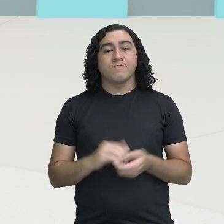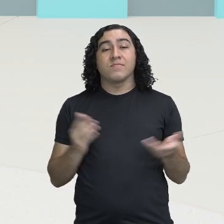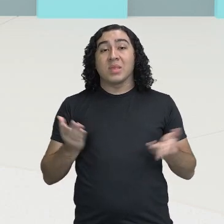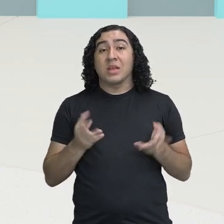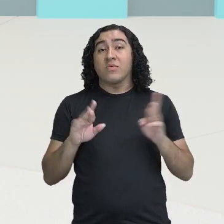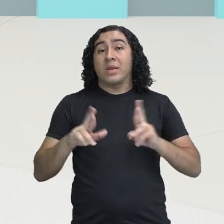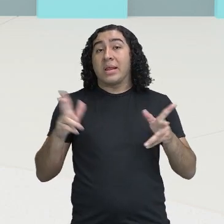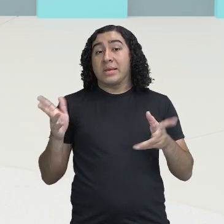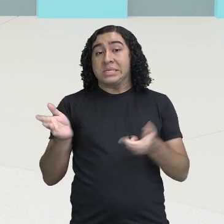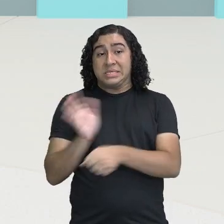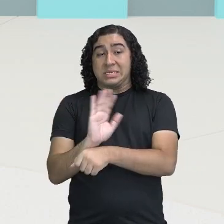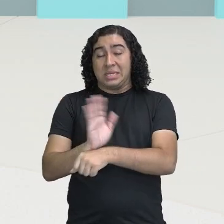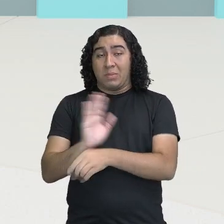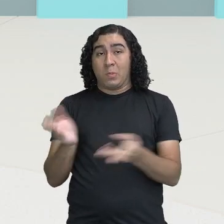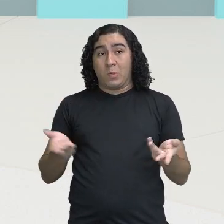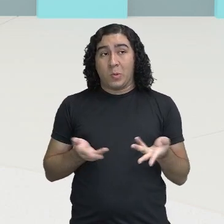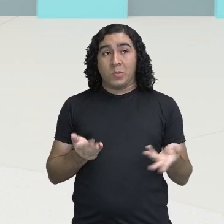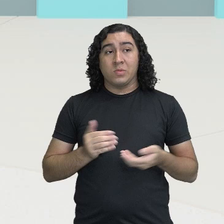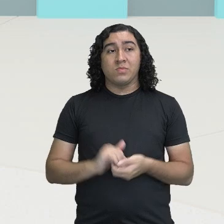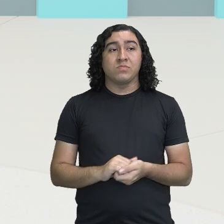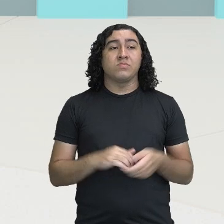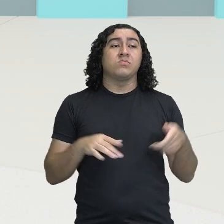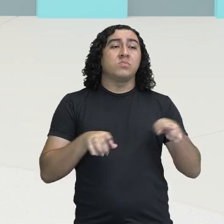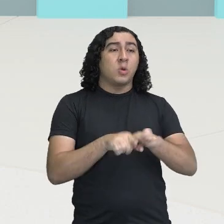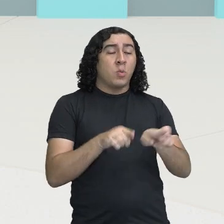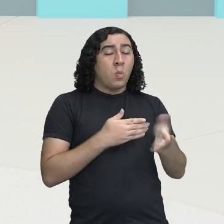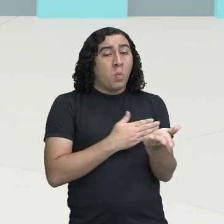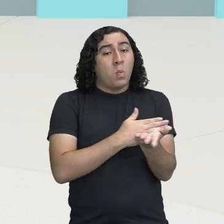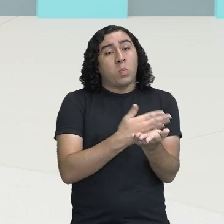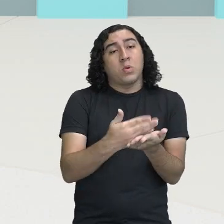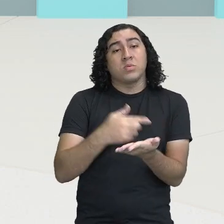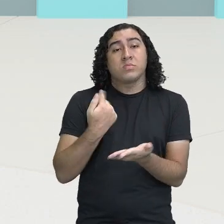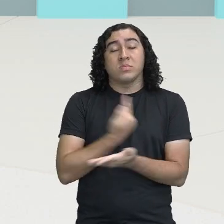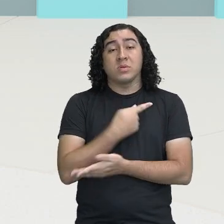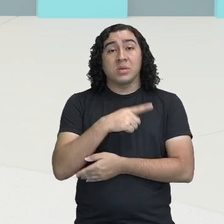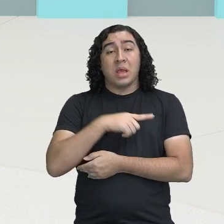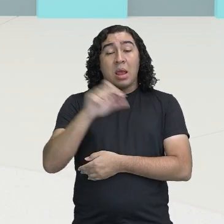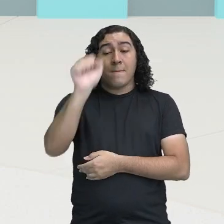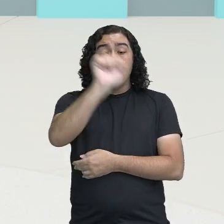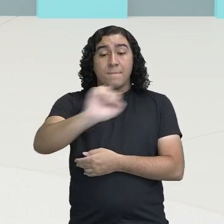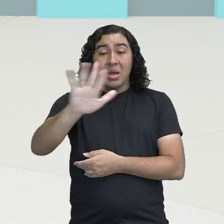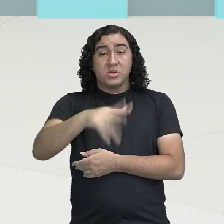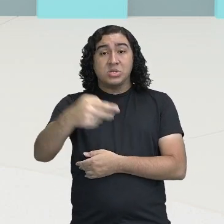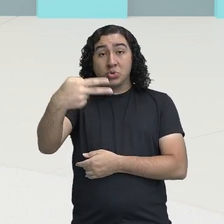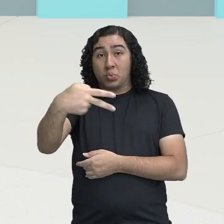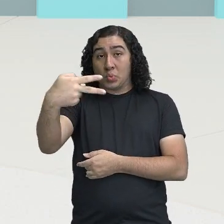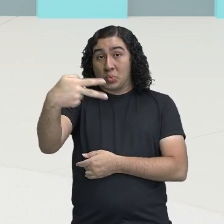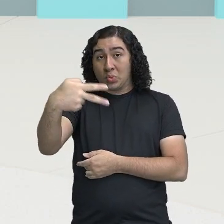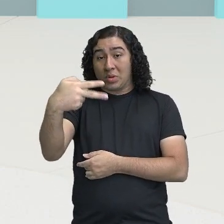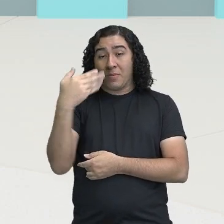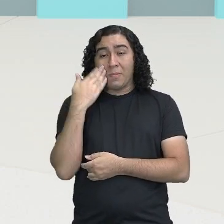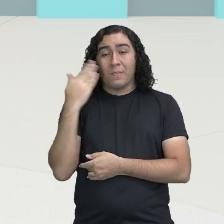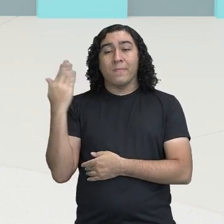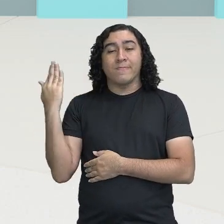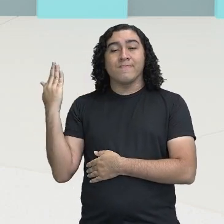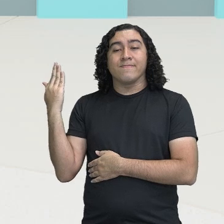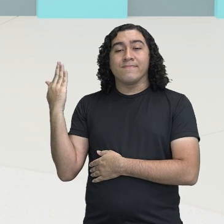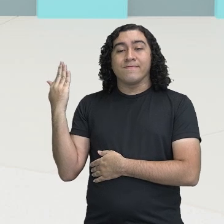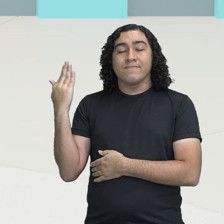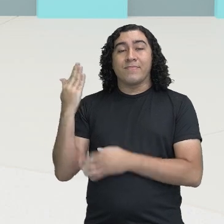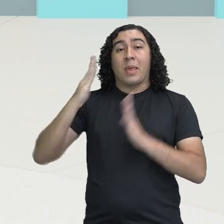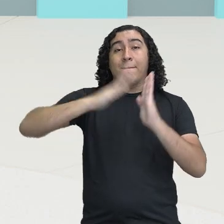cinematográfica. E a partir daí também vemos no segundo quadro ali as artes visuais,